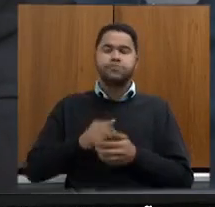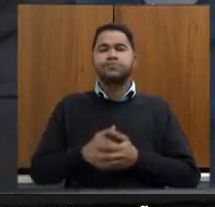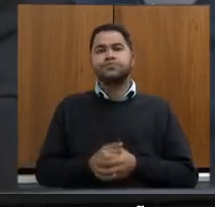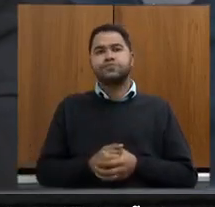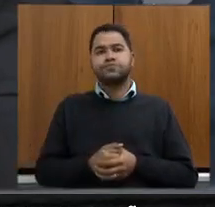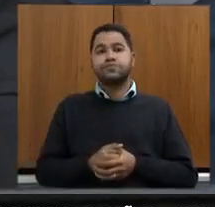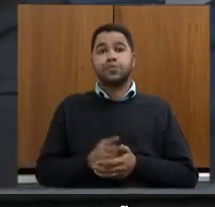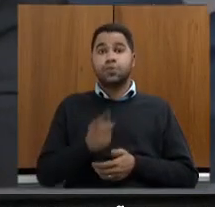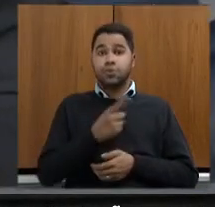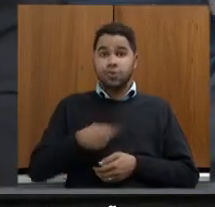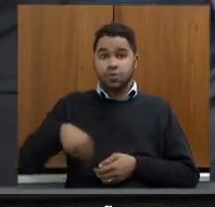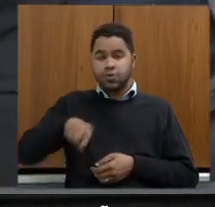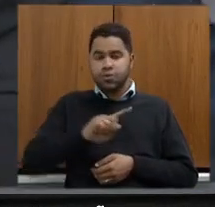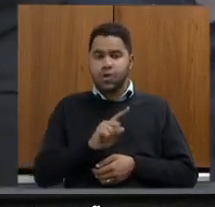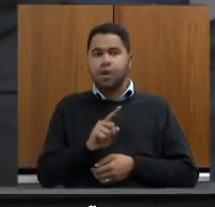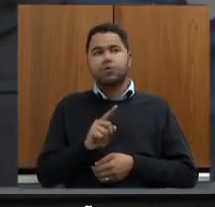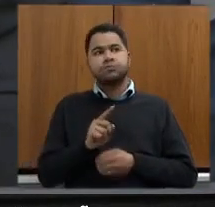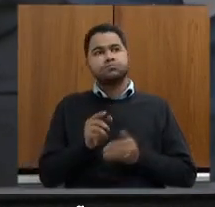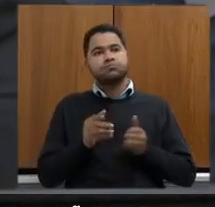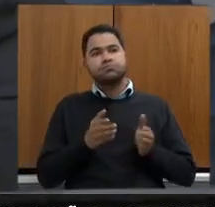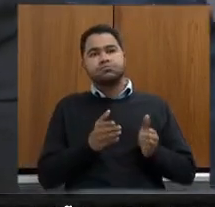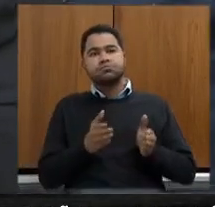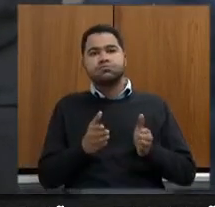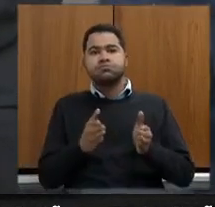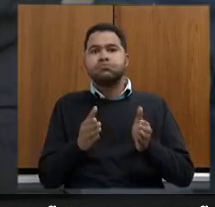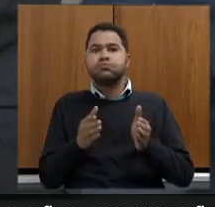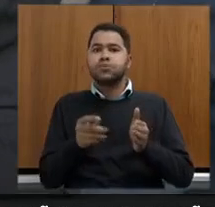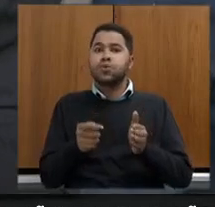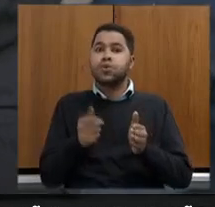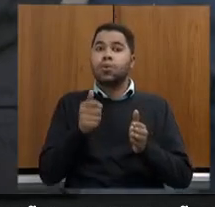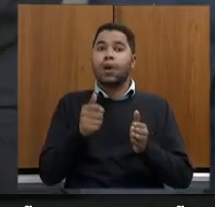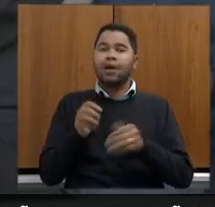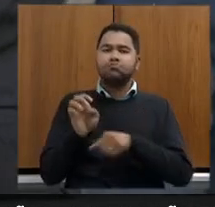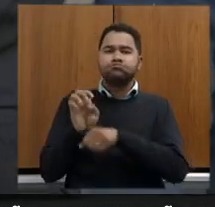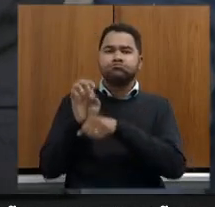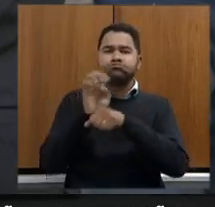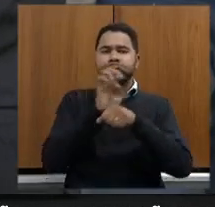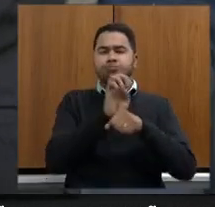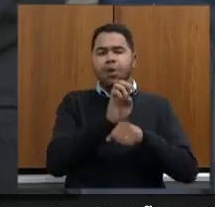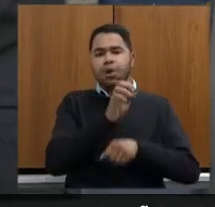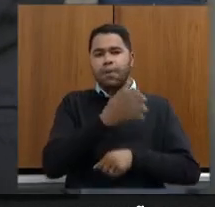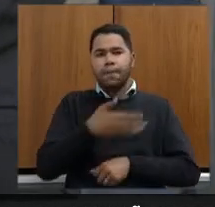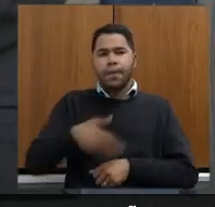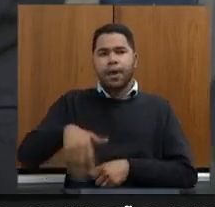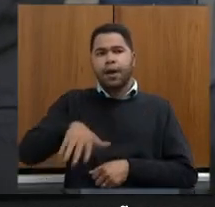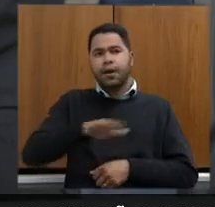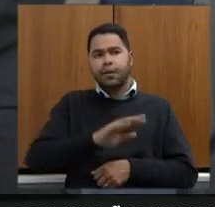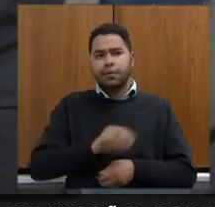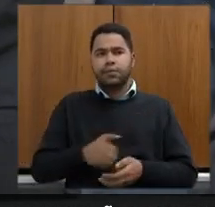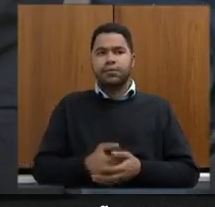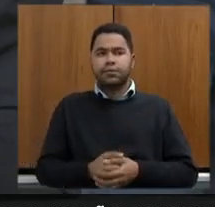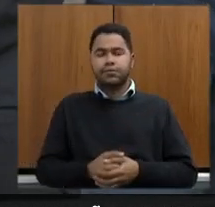e nós rodamos aí por quase o estado todo e